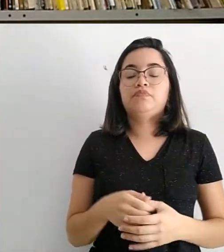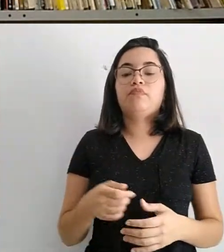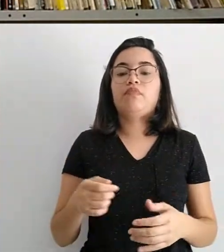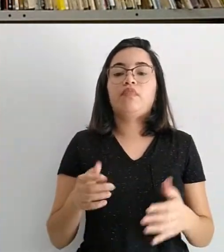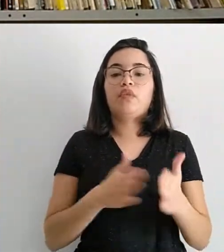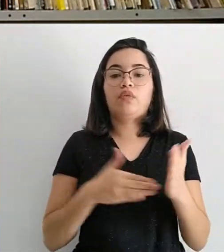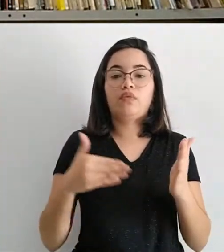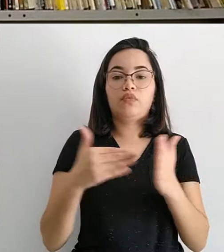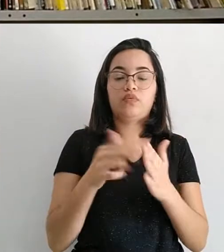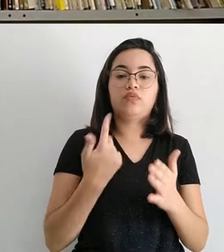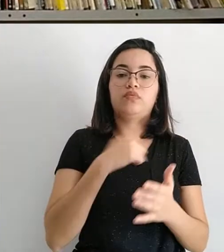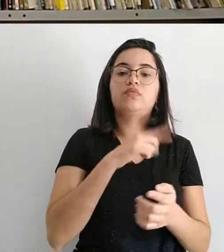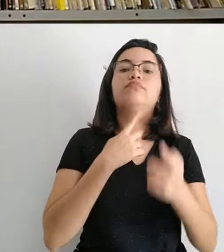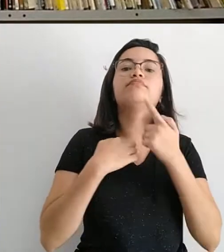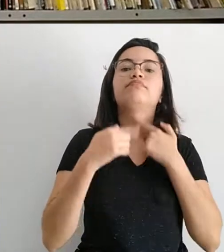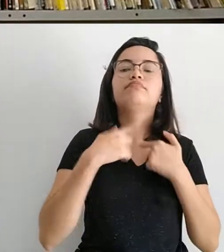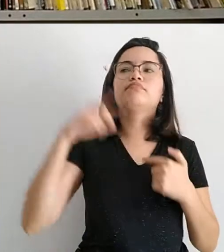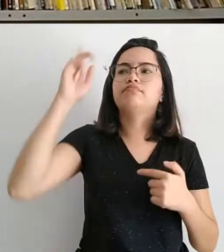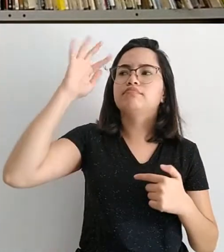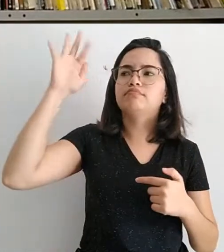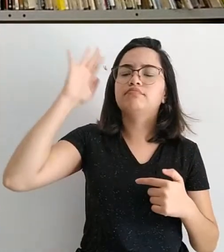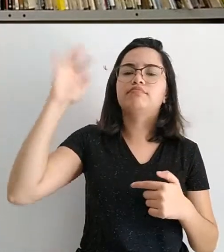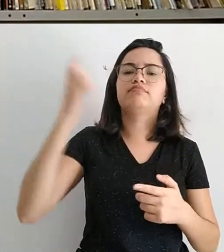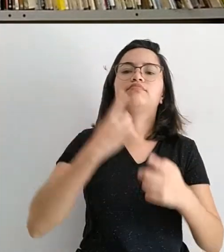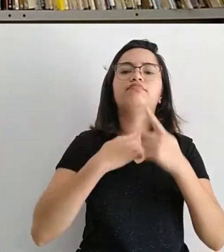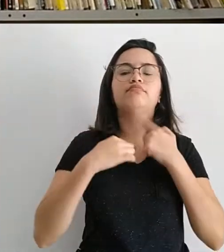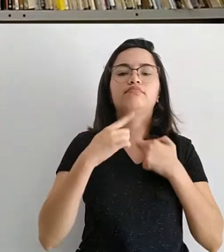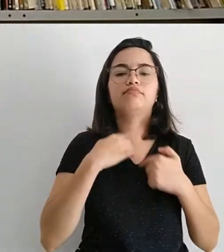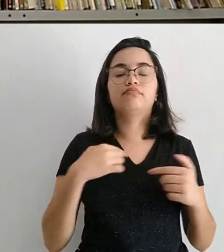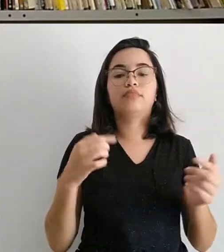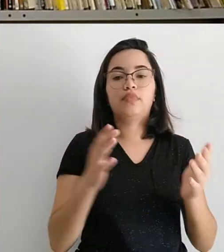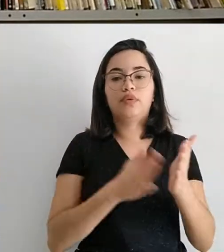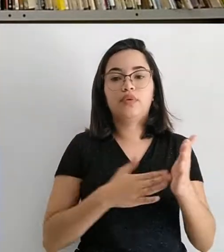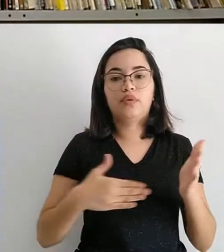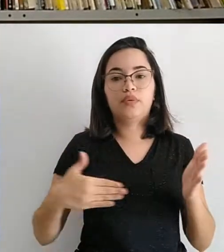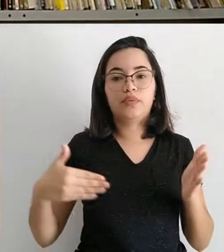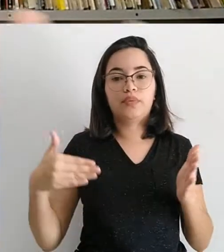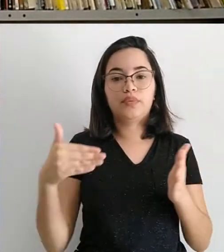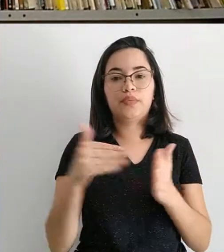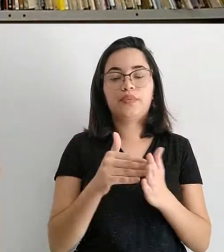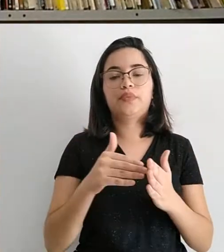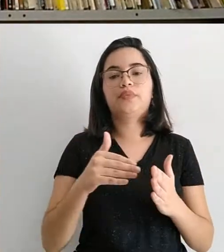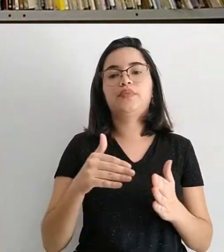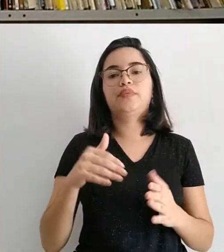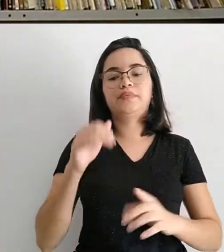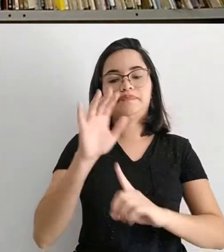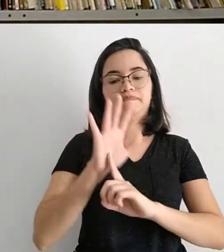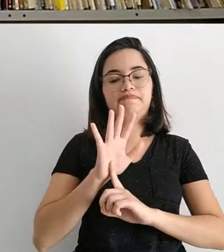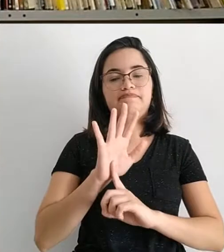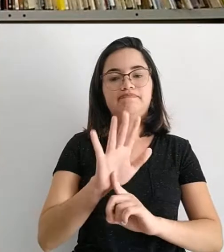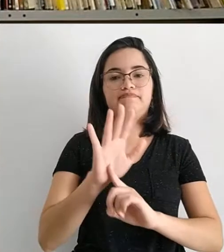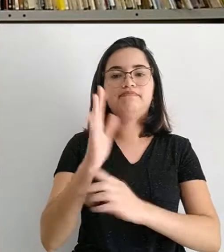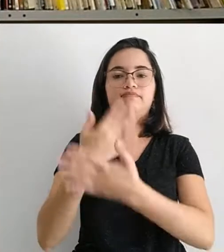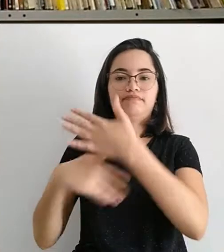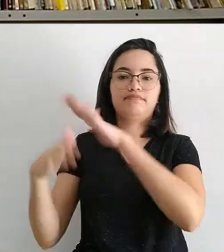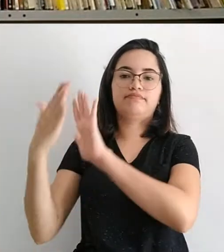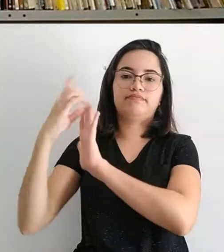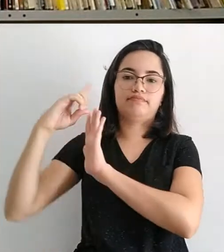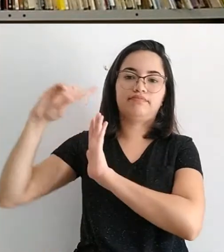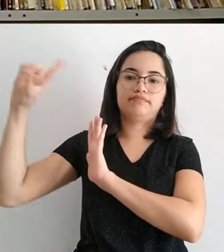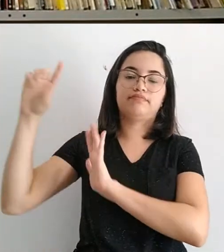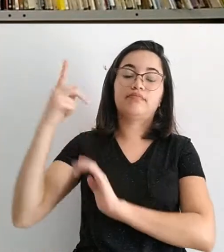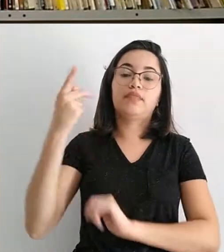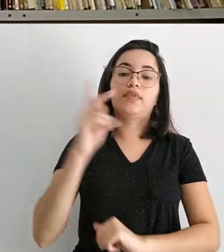as nossas ambições, sonhos, desejos, tudo está exposto diante de